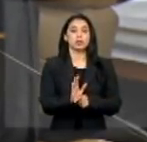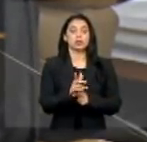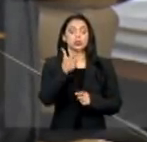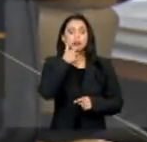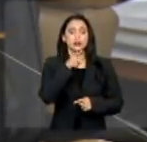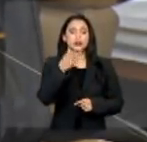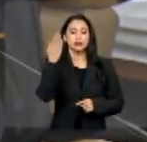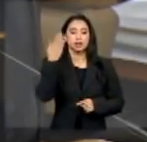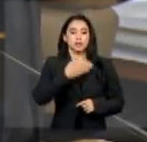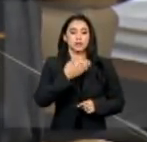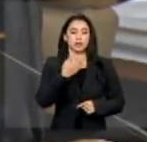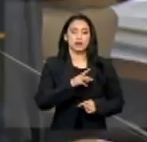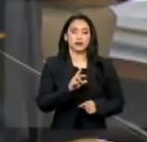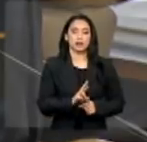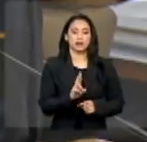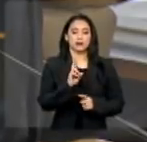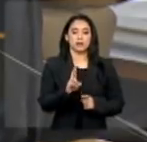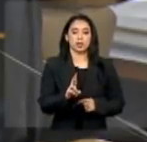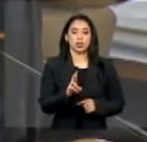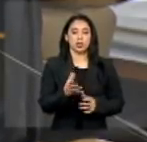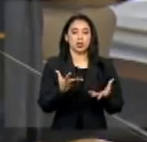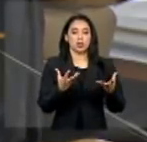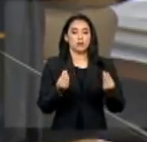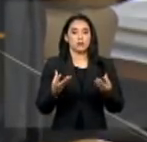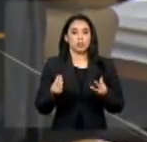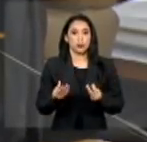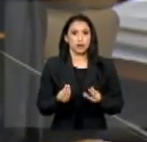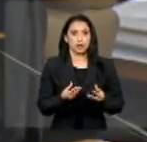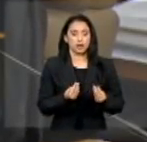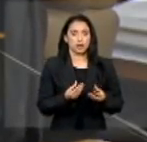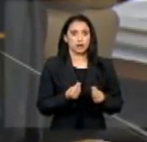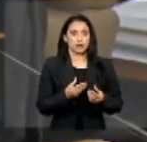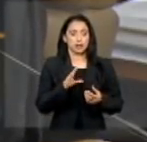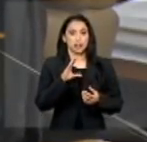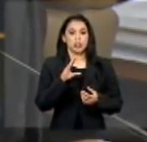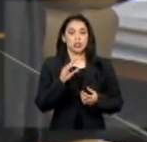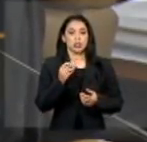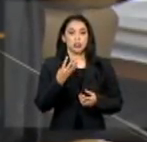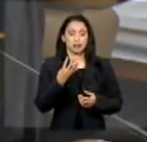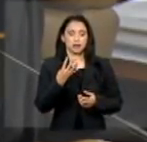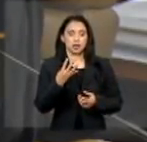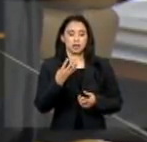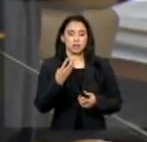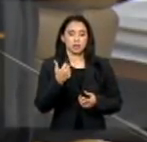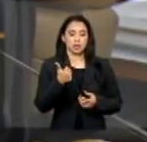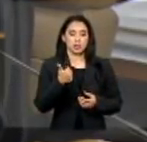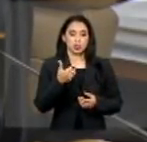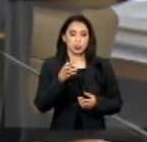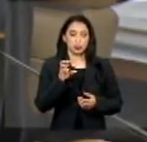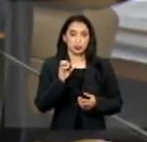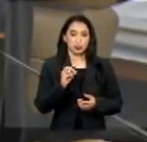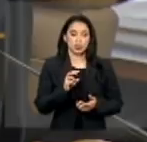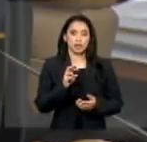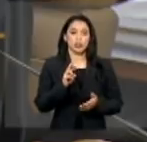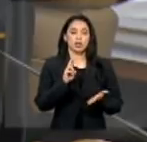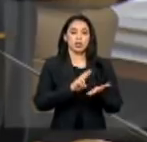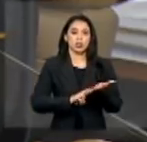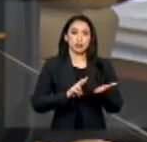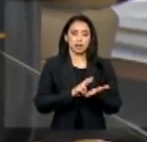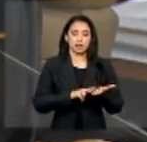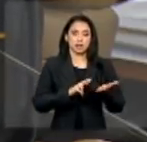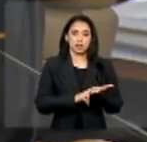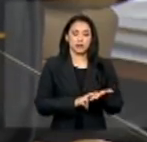referência à sempre multicitado a questão de ordem no inquérito 4130 da relatoria do eminente ministro